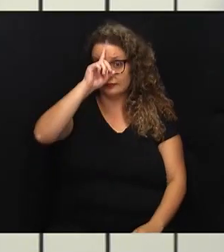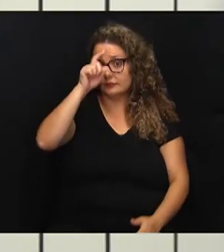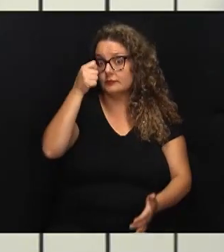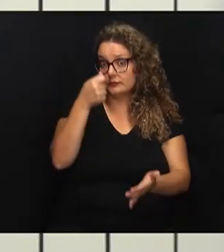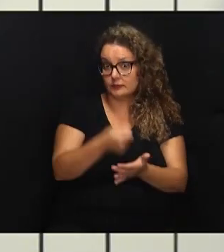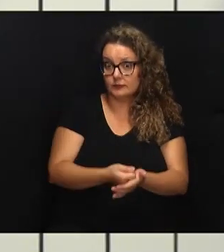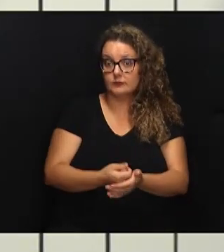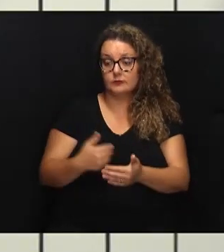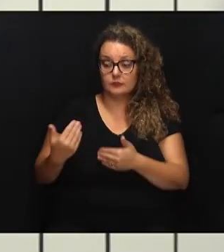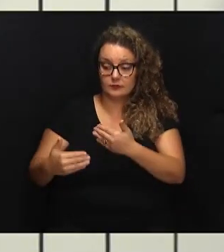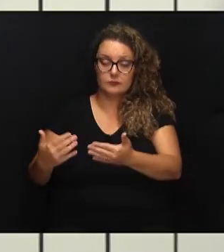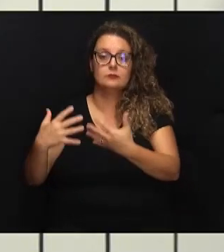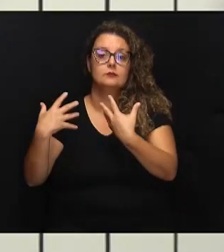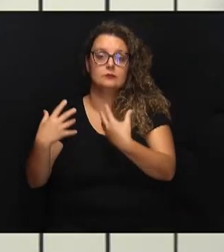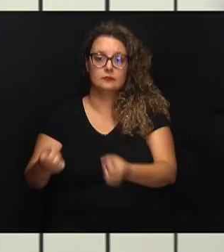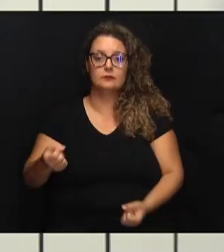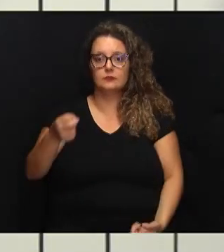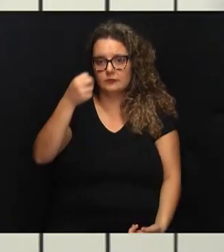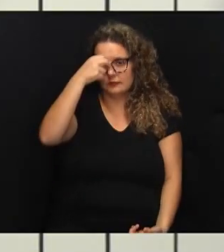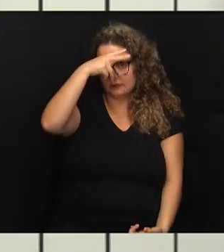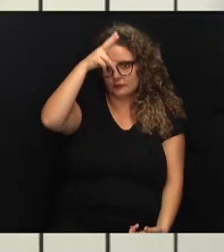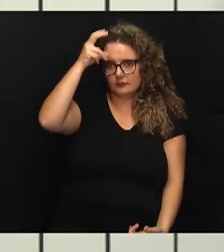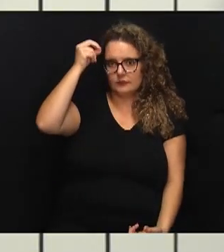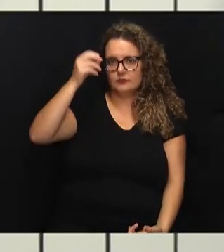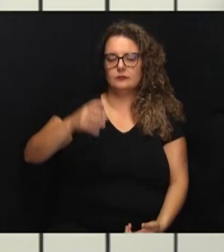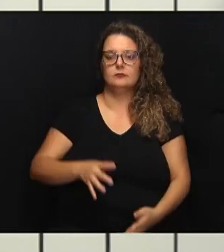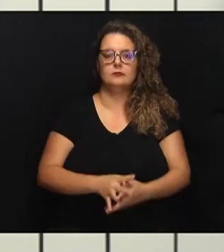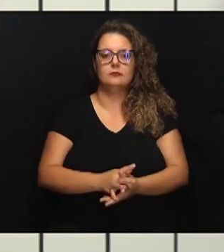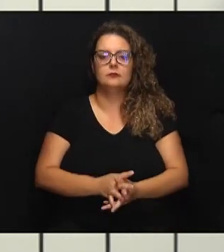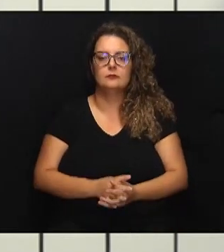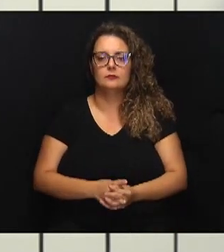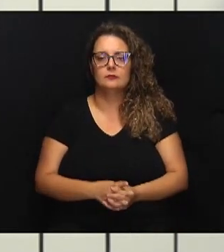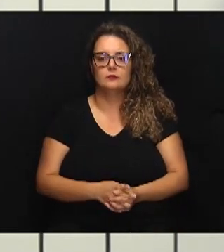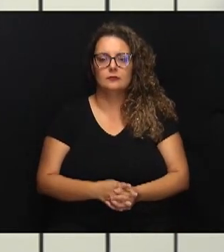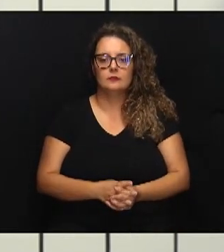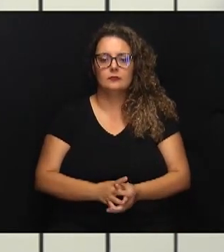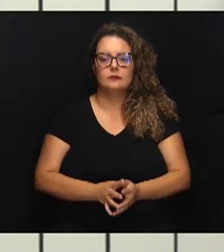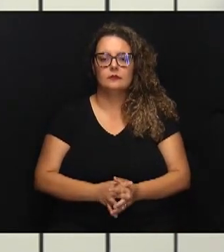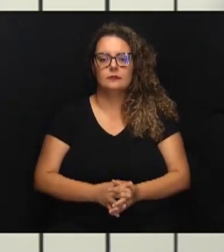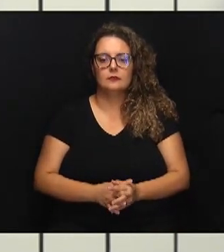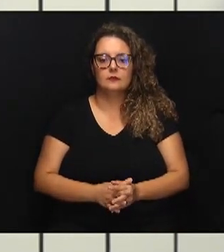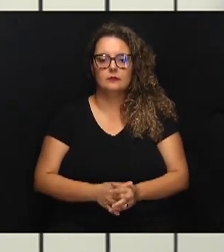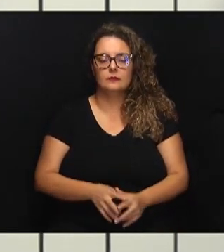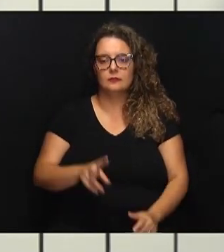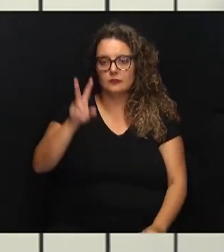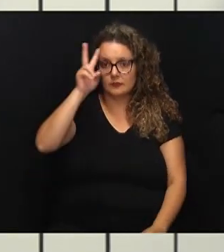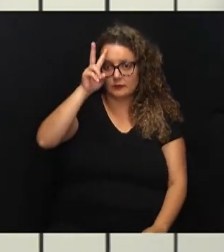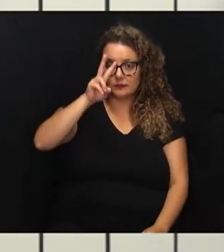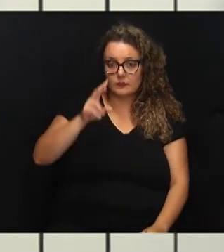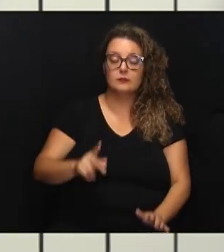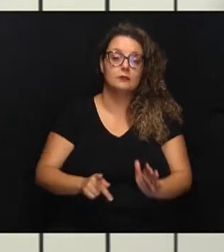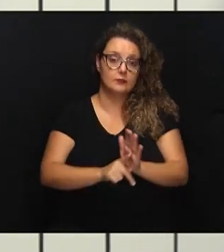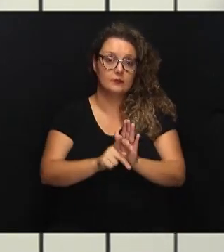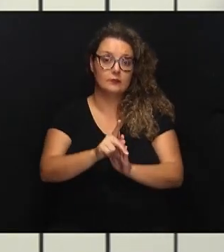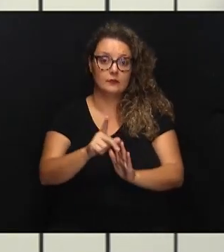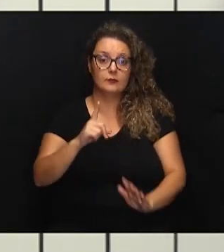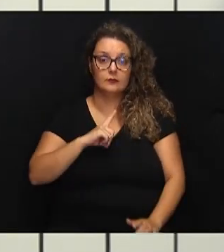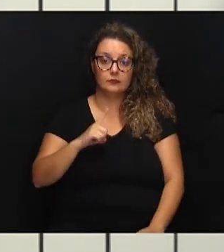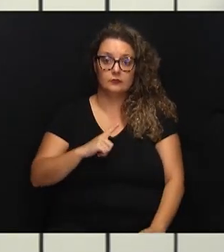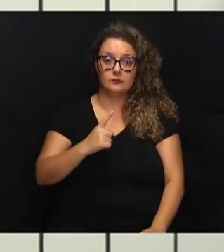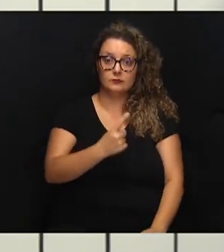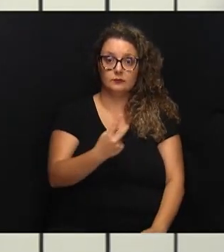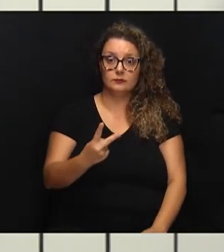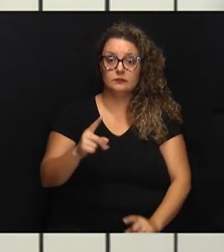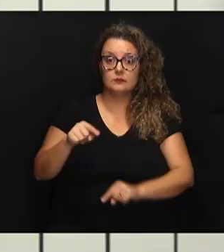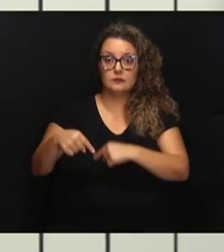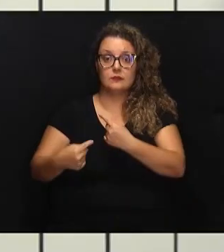segue para ser sancionado pelo prefeito. A gente lembra ainda que além desses projetos nós temos 12